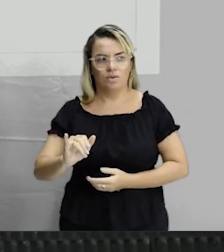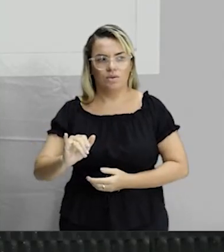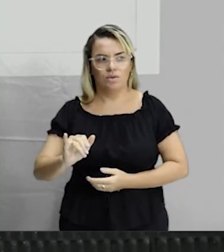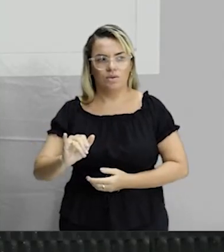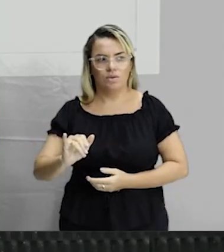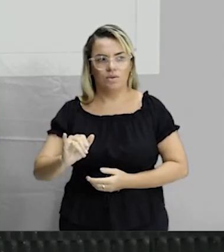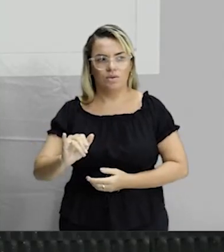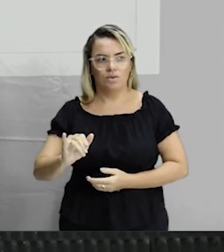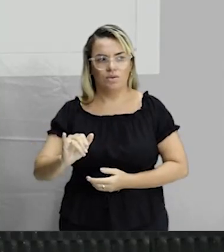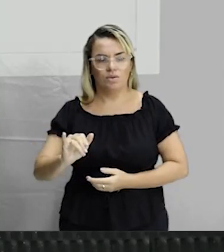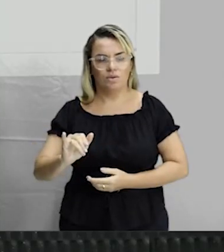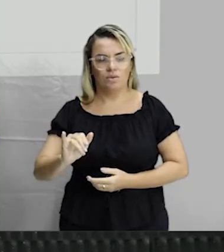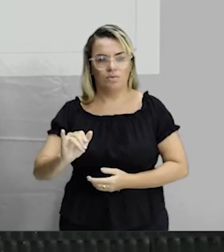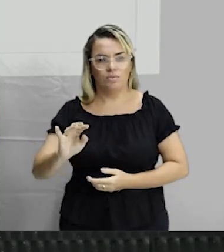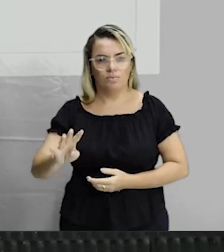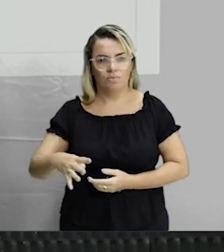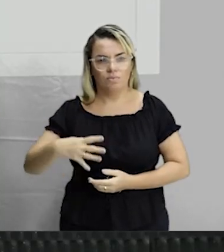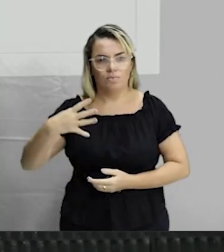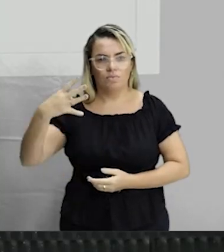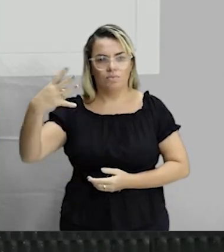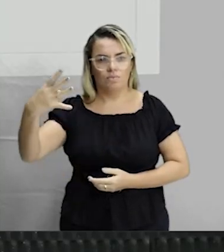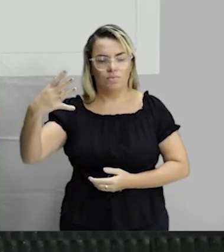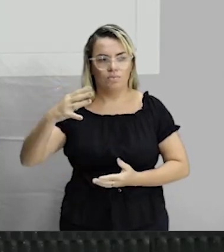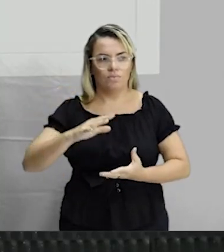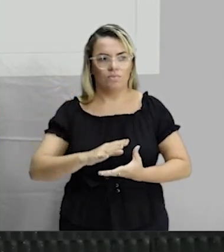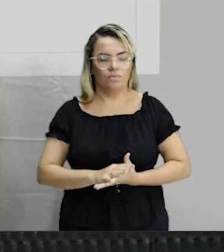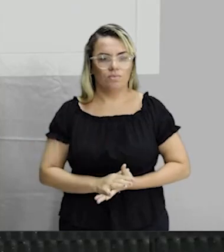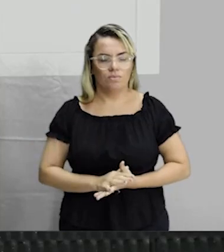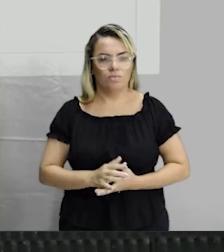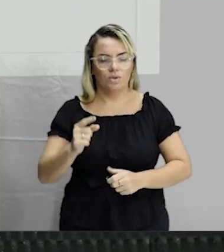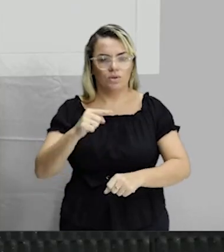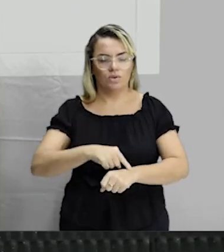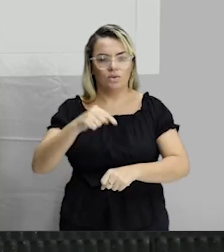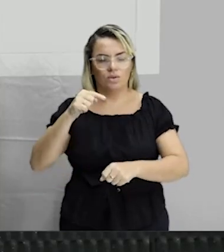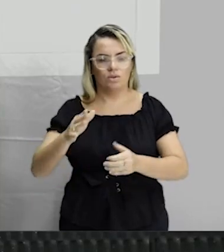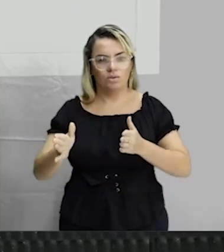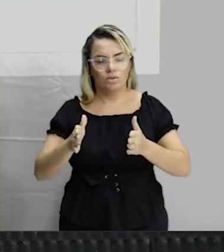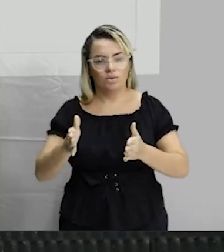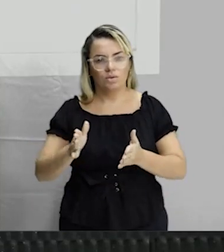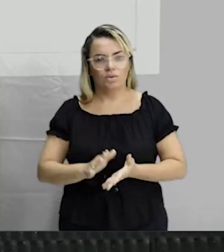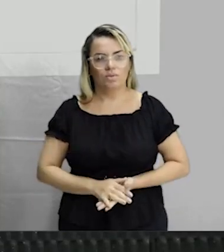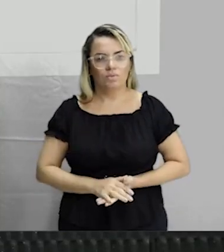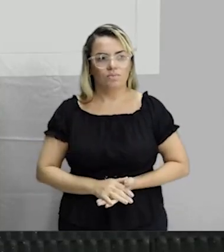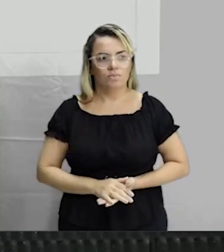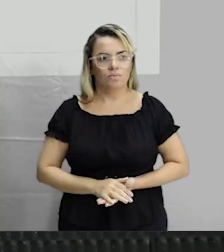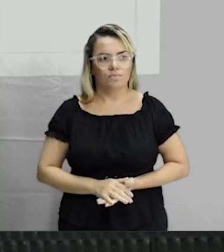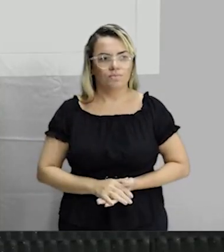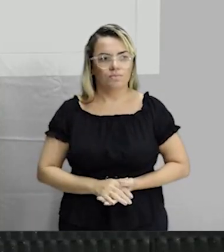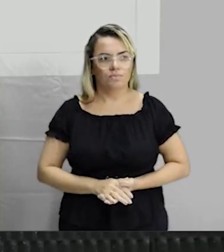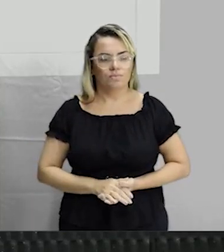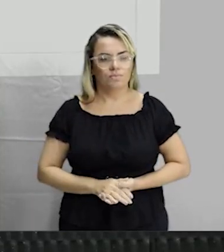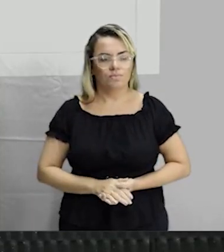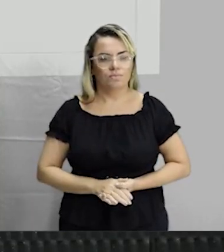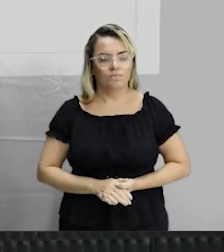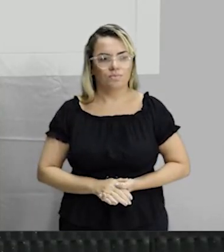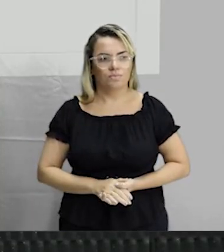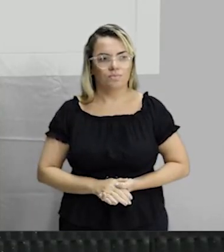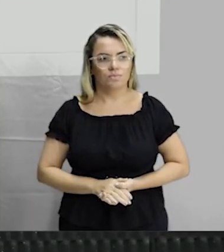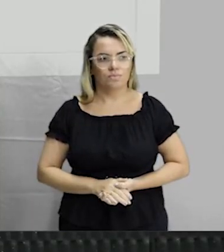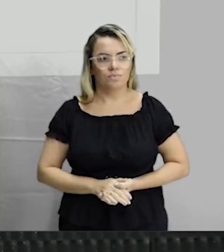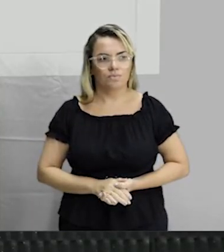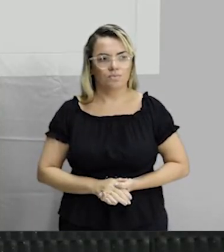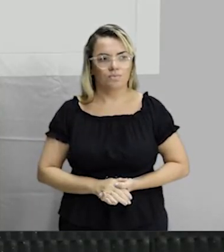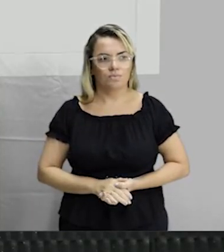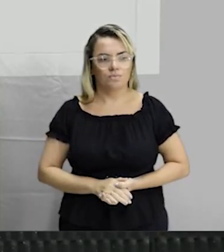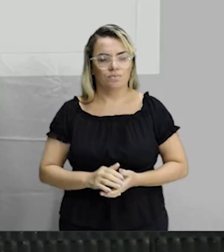Isso aqui é elevado a 4, que é o período de aplicação. Certo? Beleza, galera? Então, vou fazer